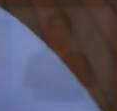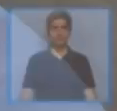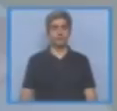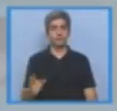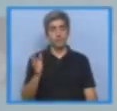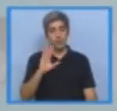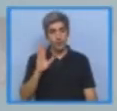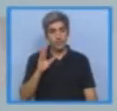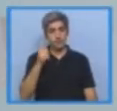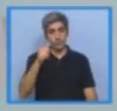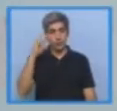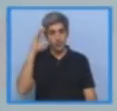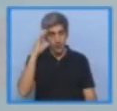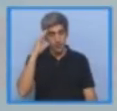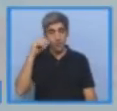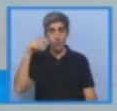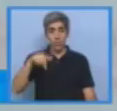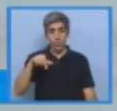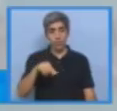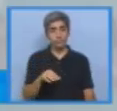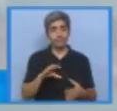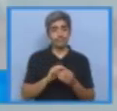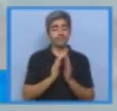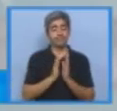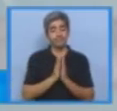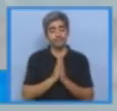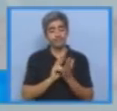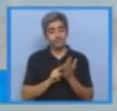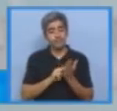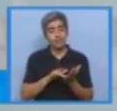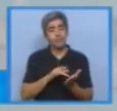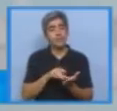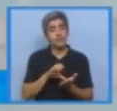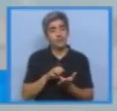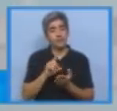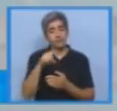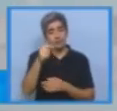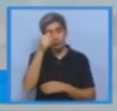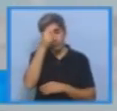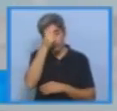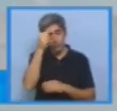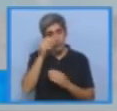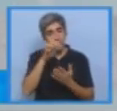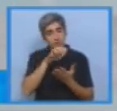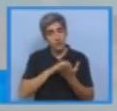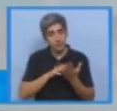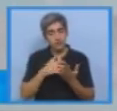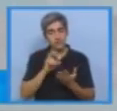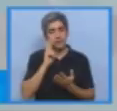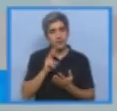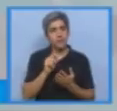Olá, muito boa tarde. Hoje, a par da liturgia e da análise bíblica do Evangelho do próximo domingo, vamos olhar o